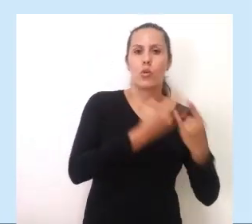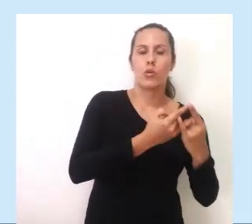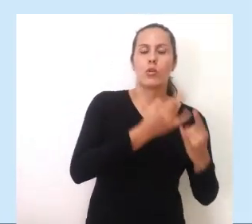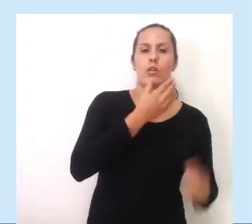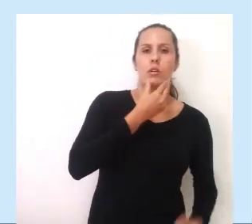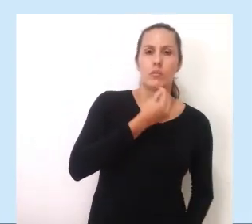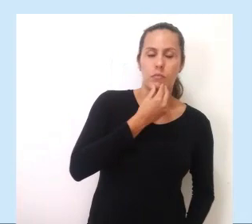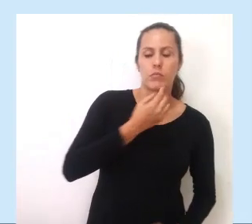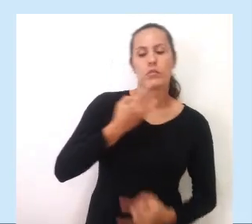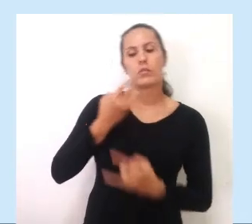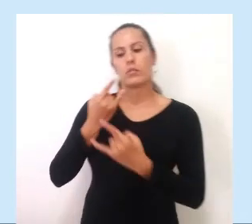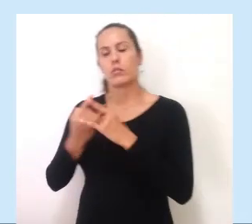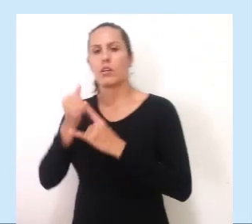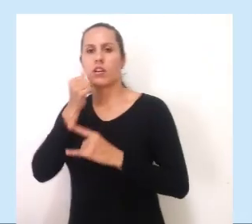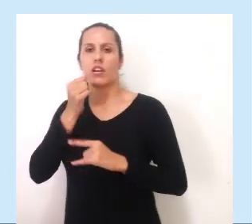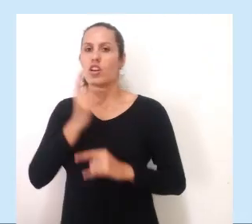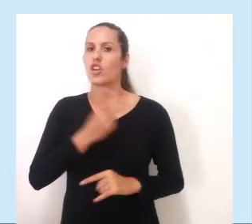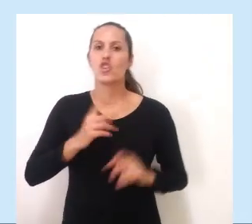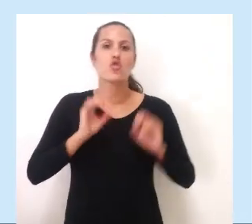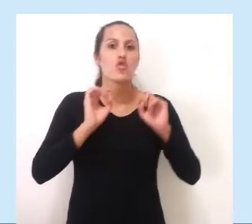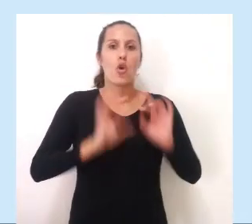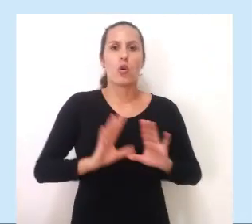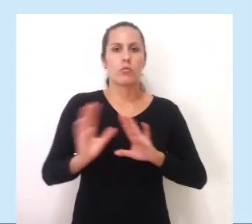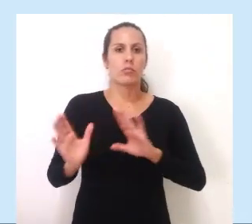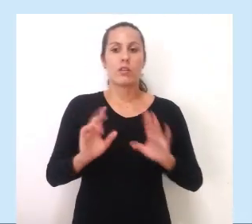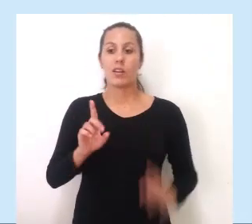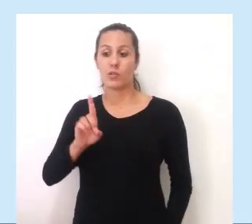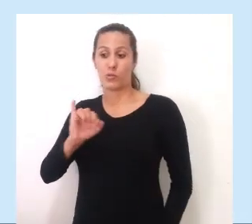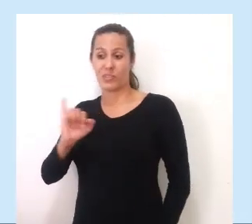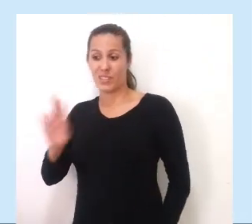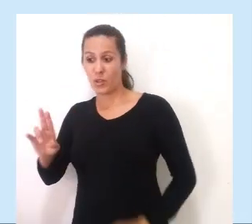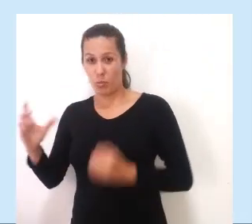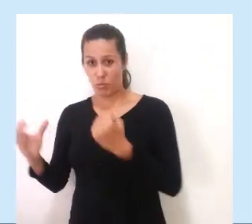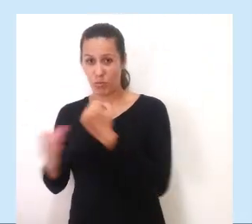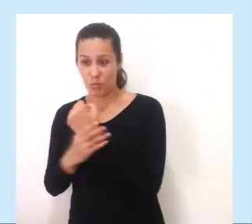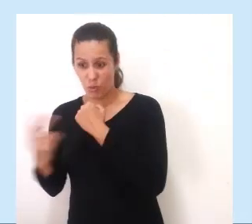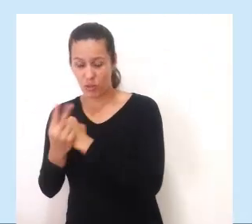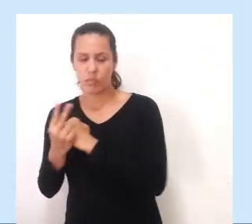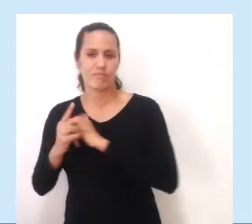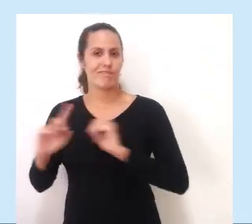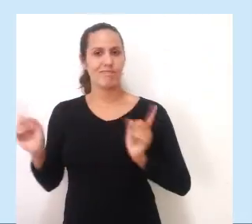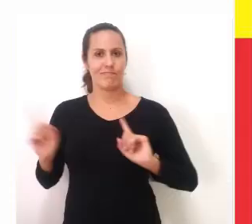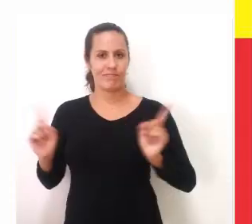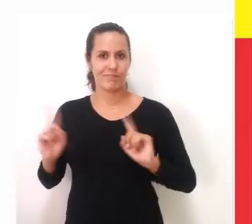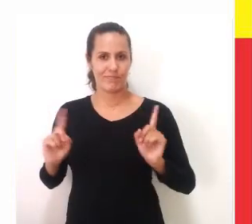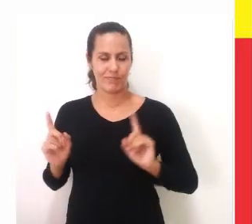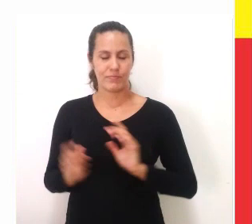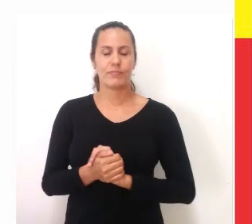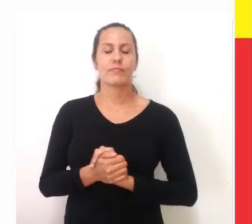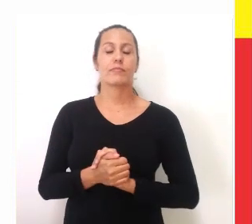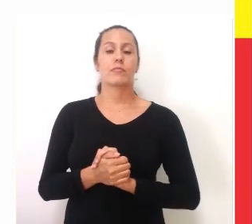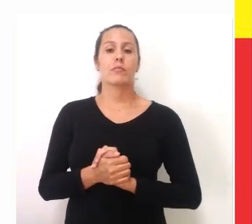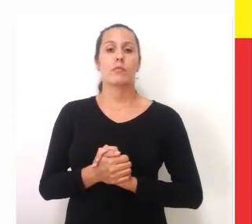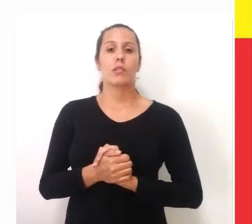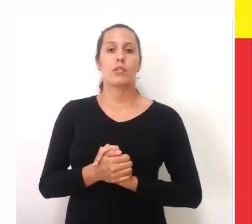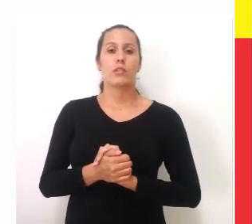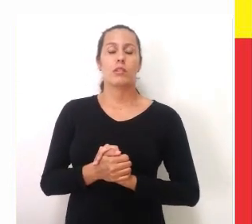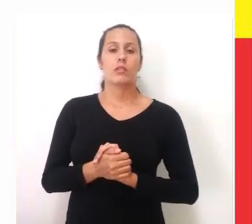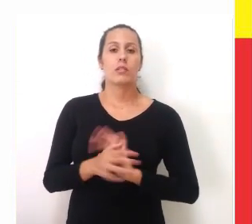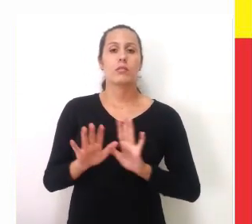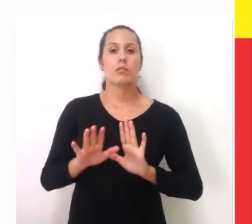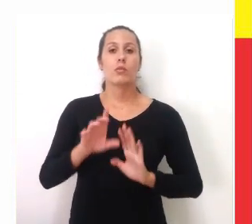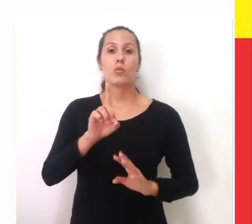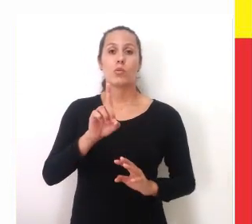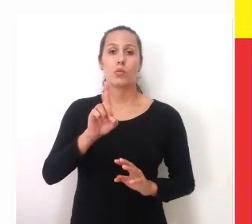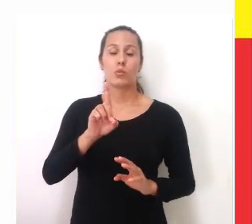Dupla proteção. Contracepção e IST. DIU não protege IST. Desvantagem.